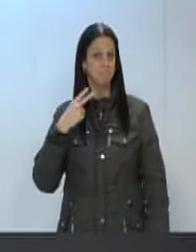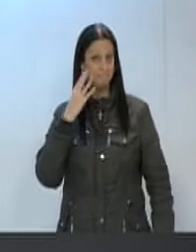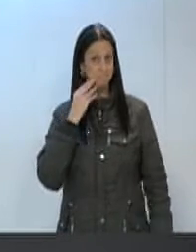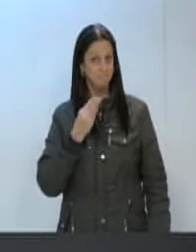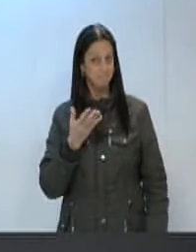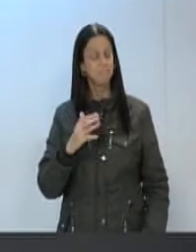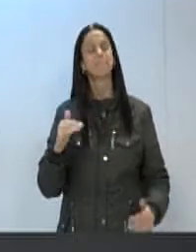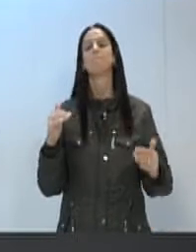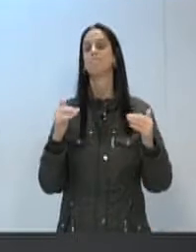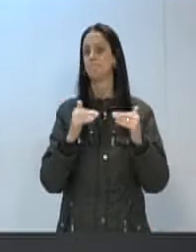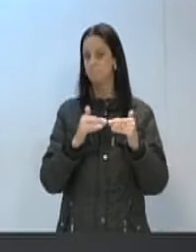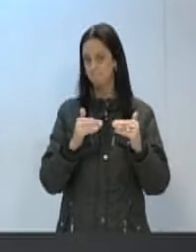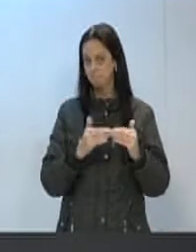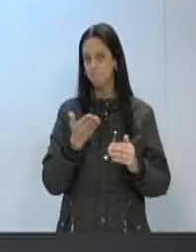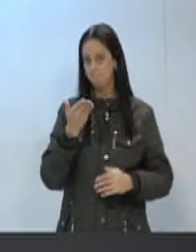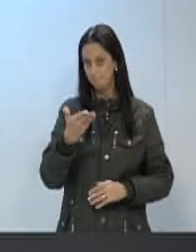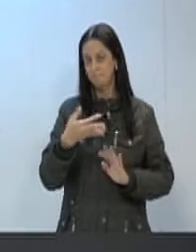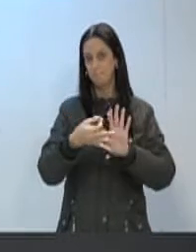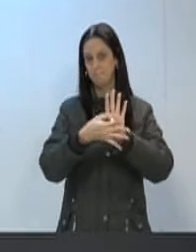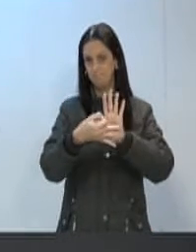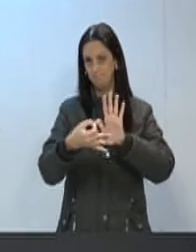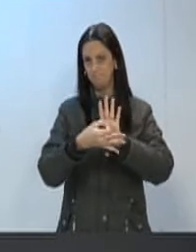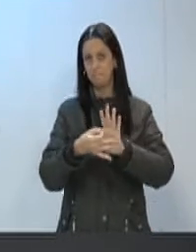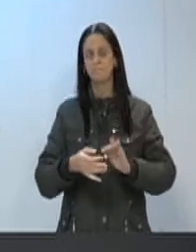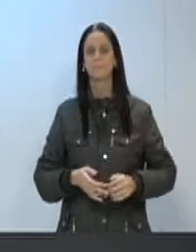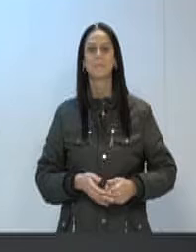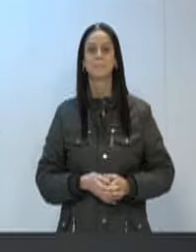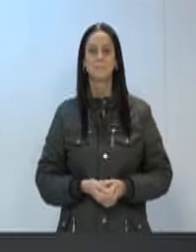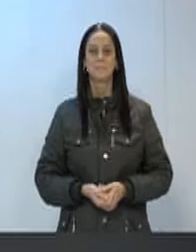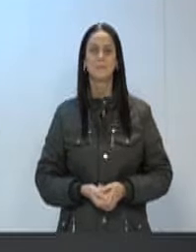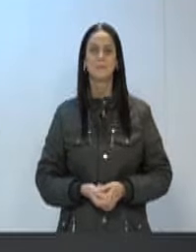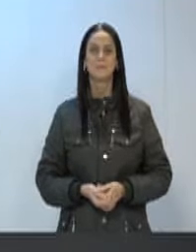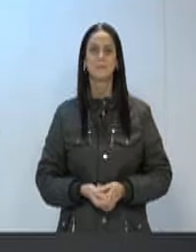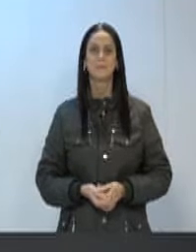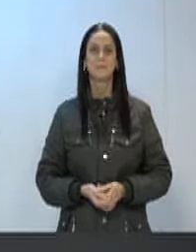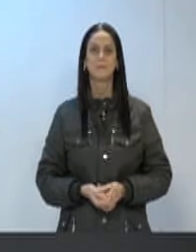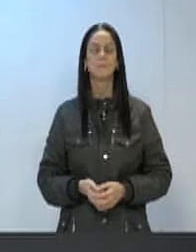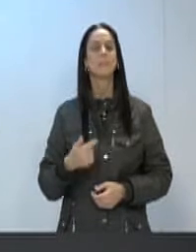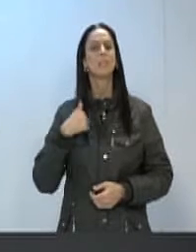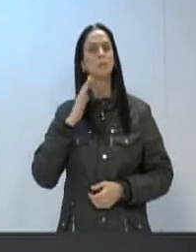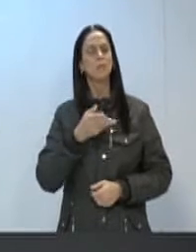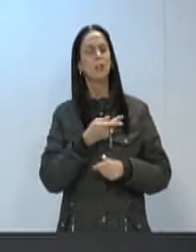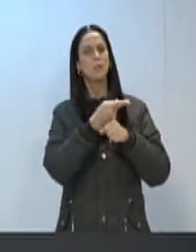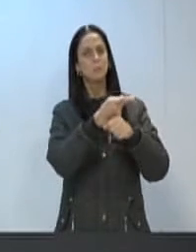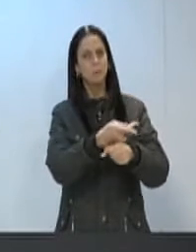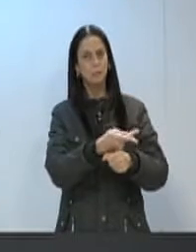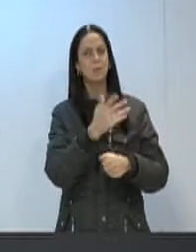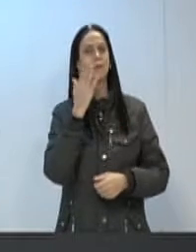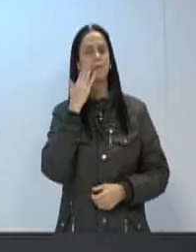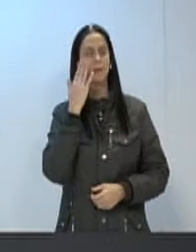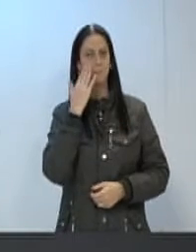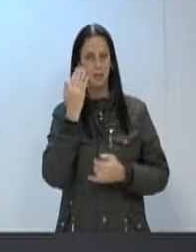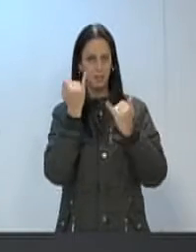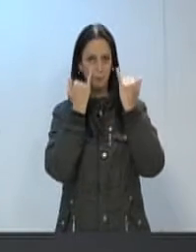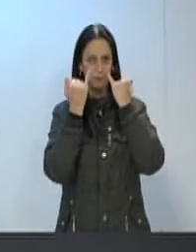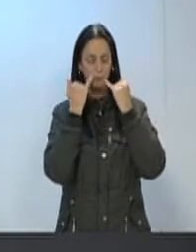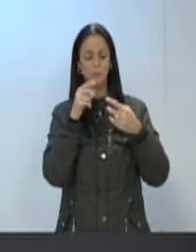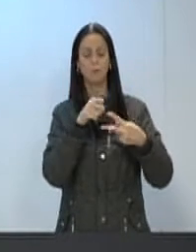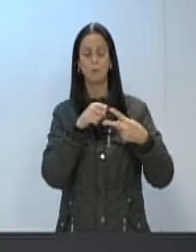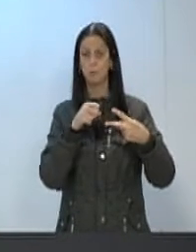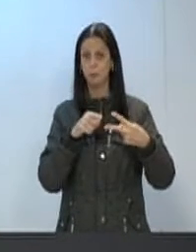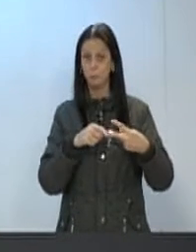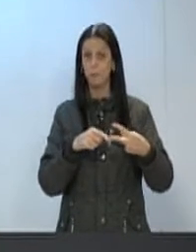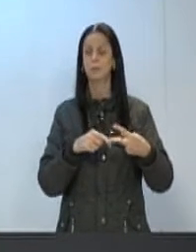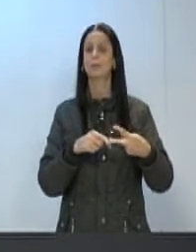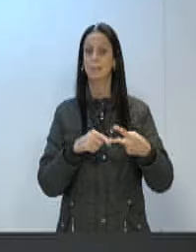quero concordar aqui com a vossa excelência e eu fui atrás das informações Acho que são duas informações que nós